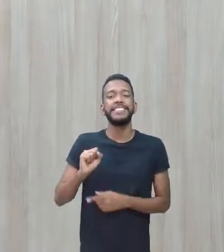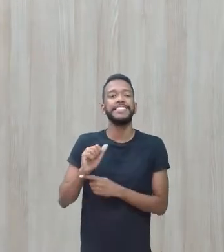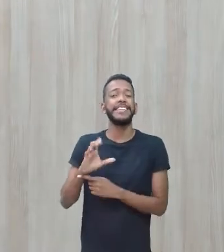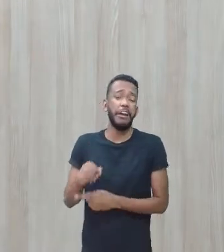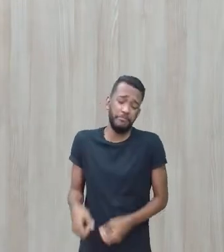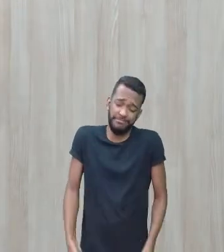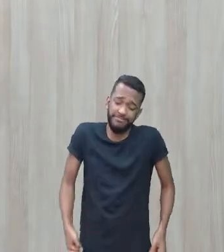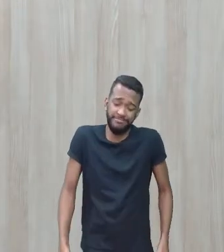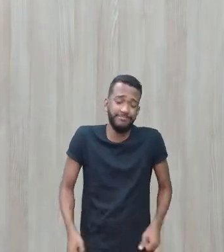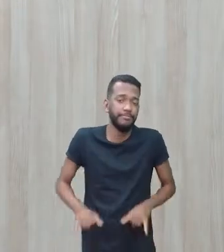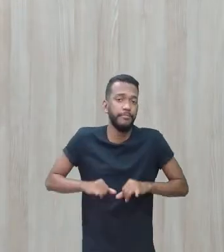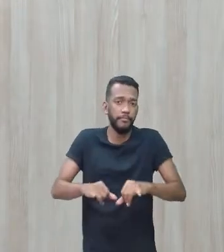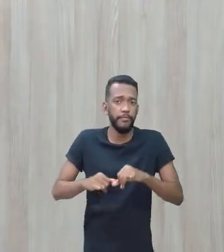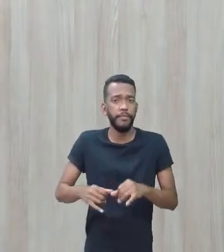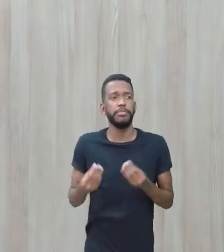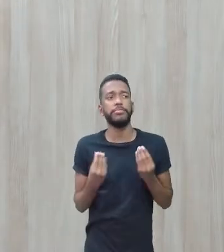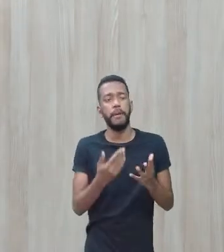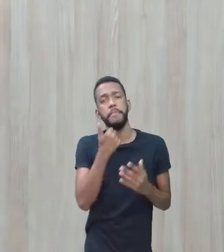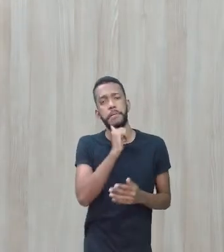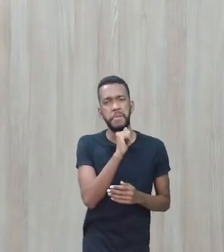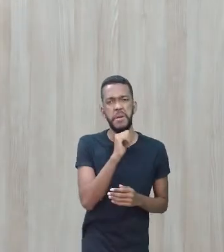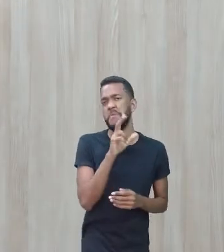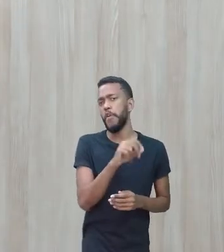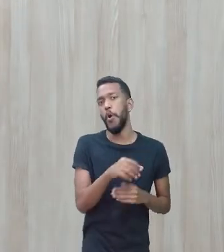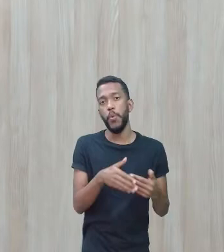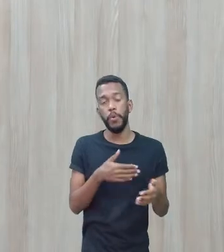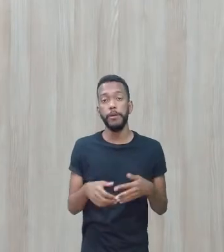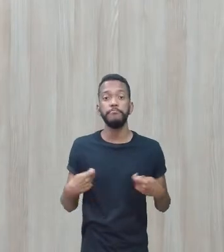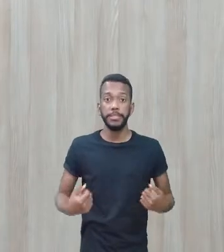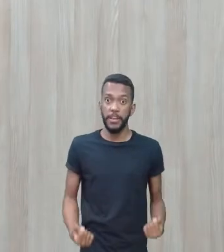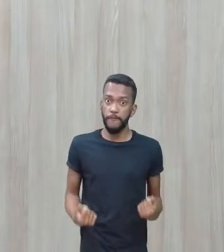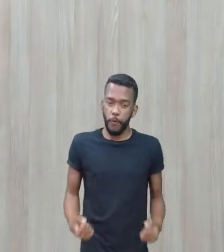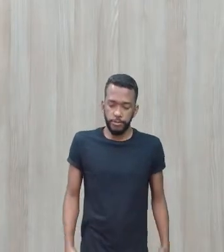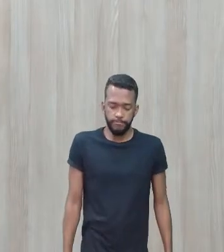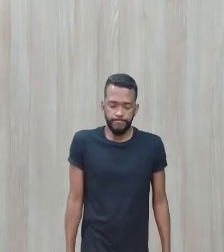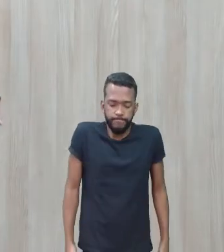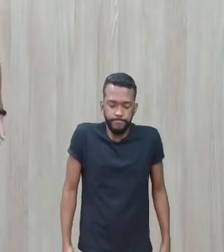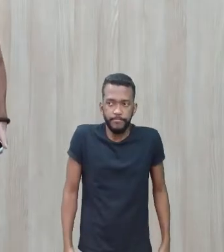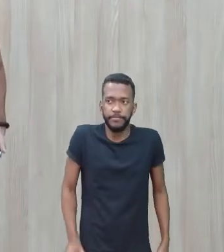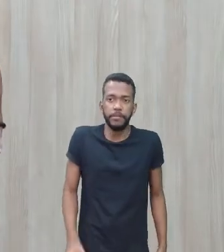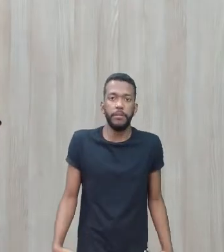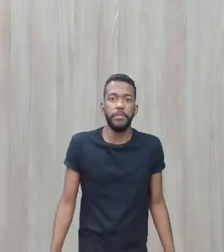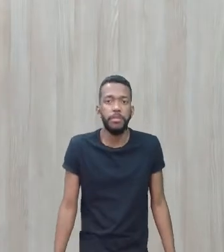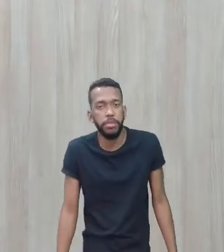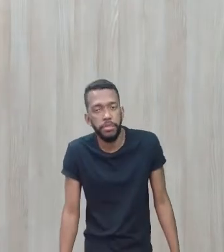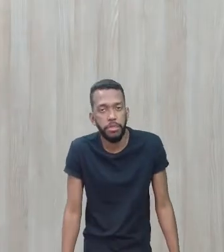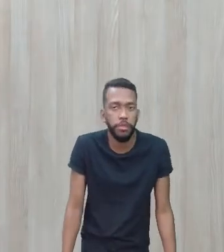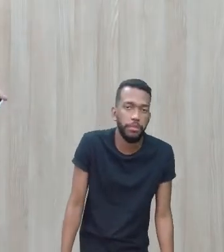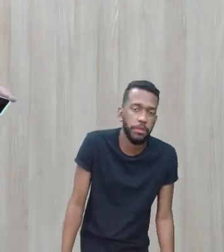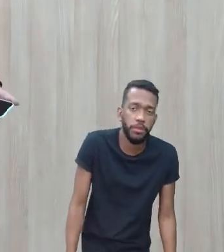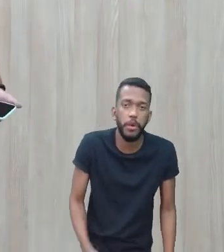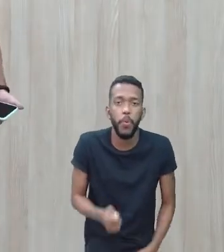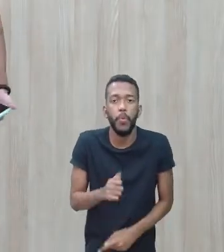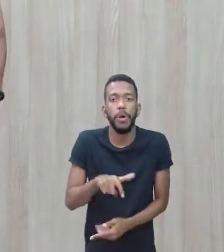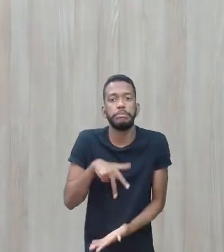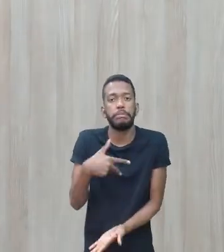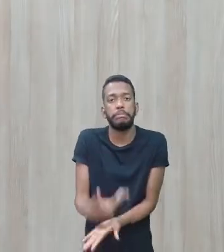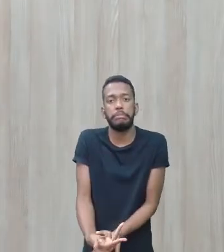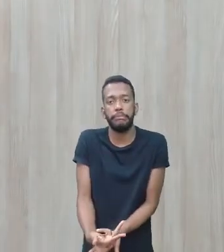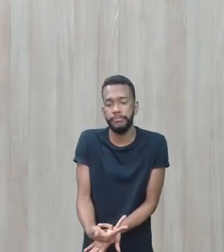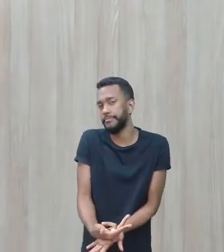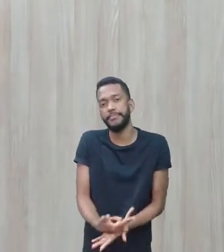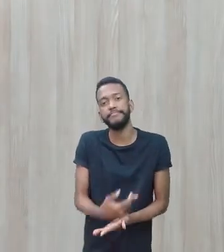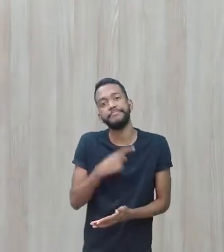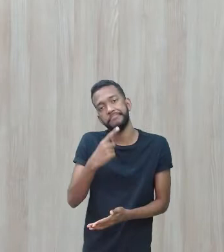para sua avó, enfim, para qualquer pessoa, você precisa de uma força, né? Senão você vai ficar lá assim, quase caindo sem conseguir ajudar.